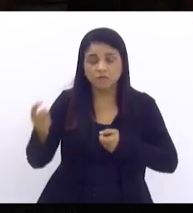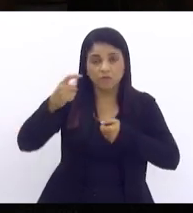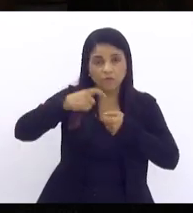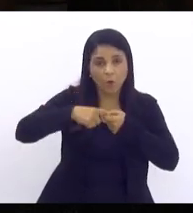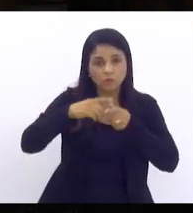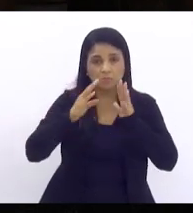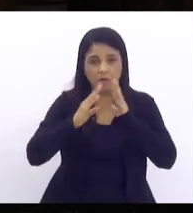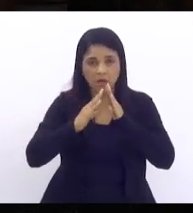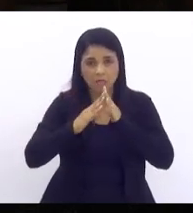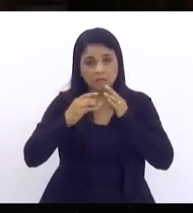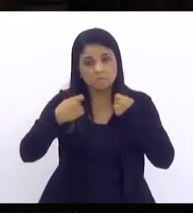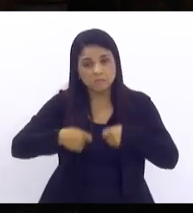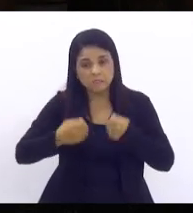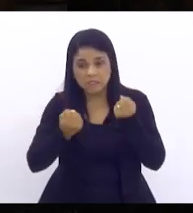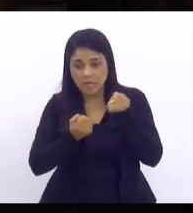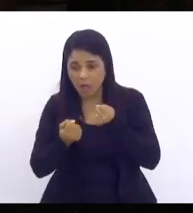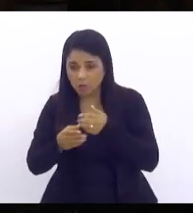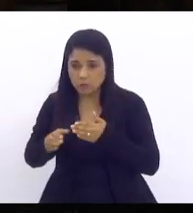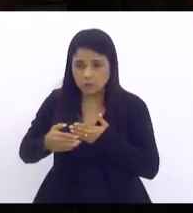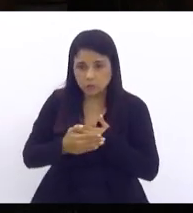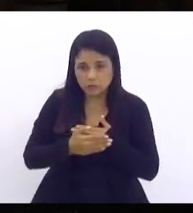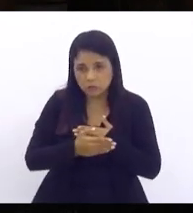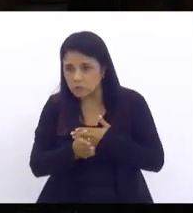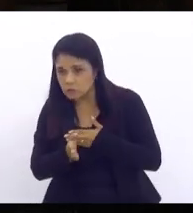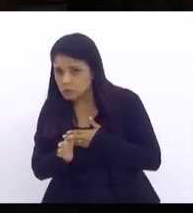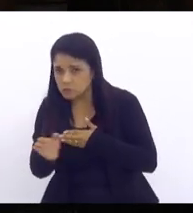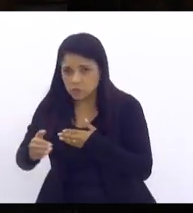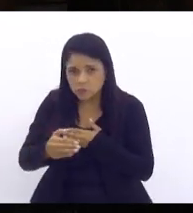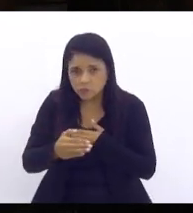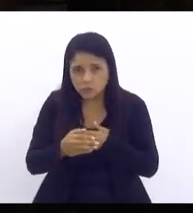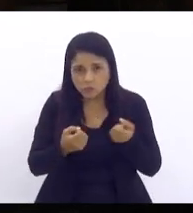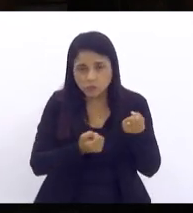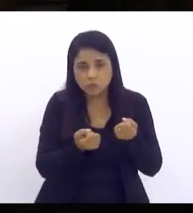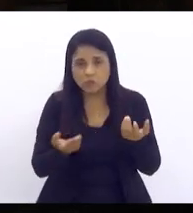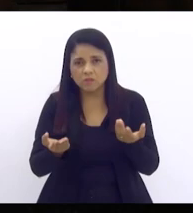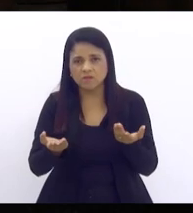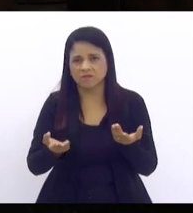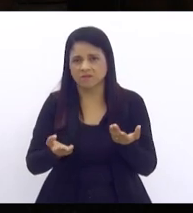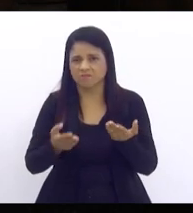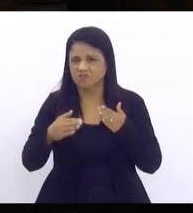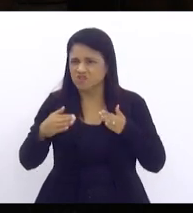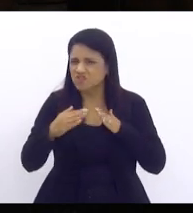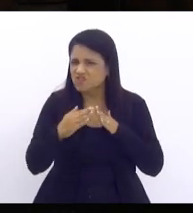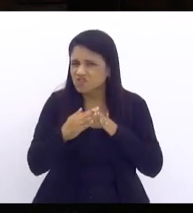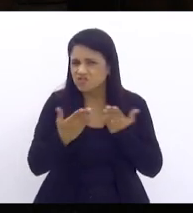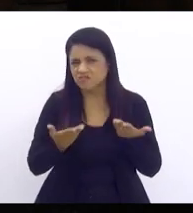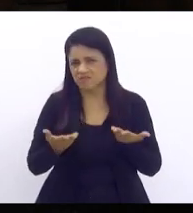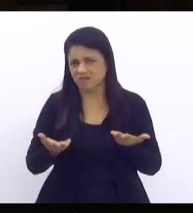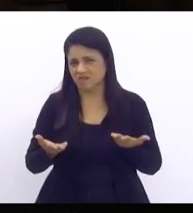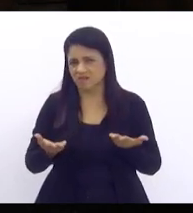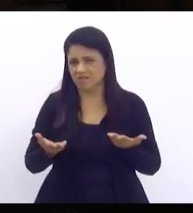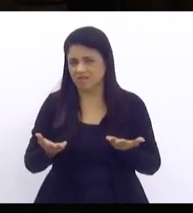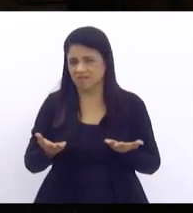zigue-zague dentro das comunidades. E aí eu quero fazer uma pergunta aqui